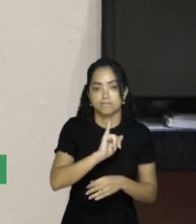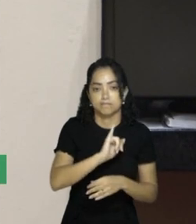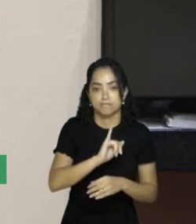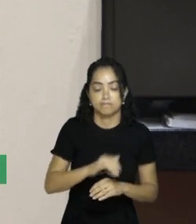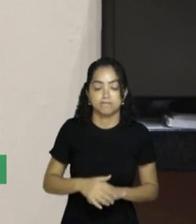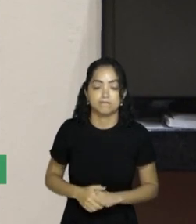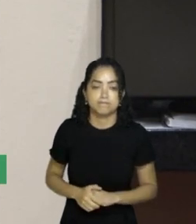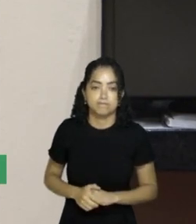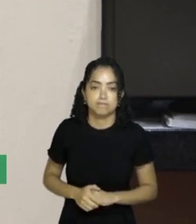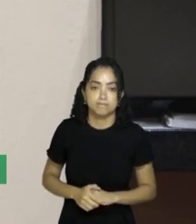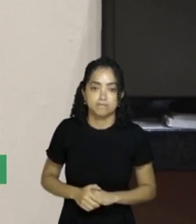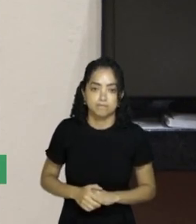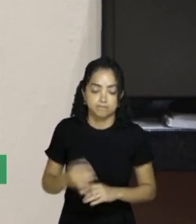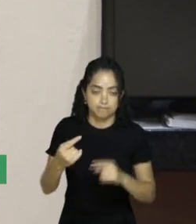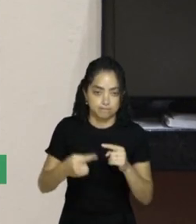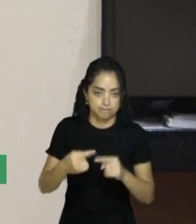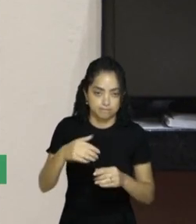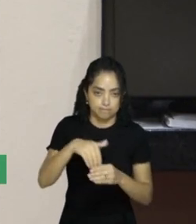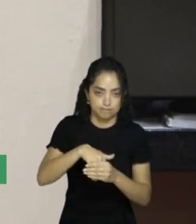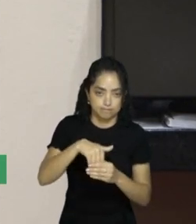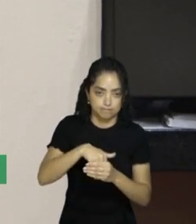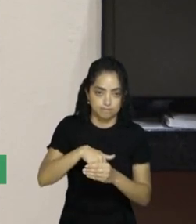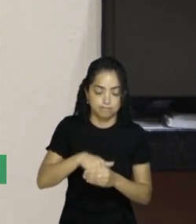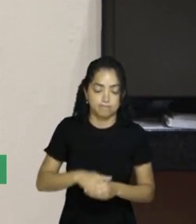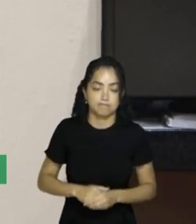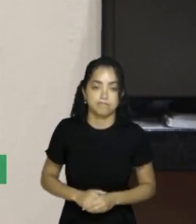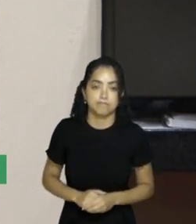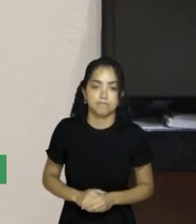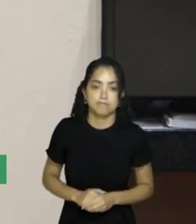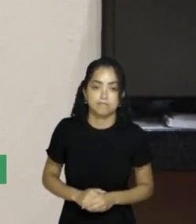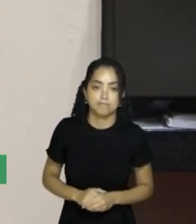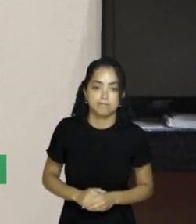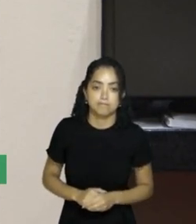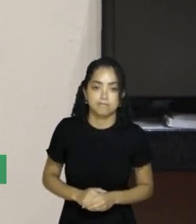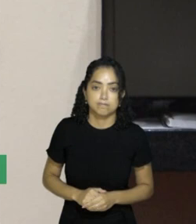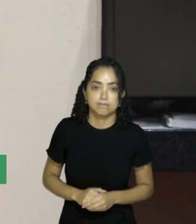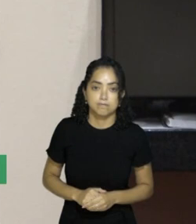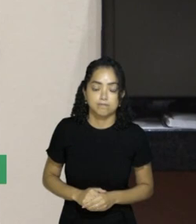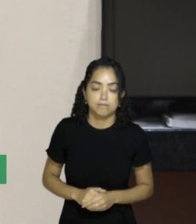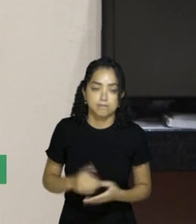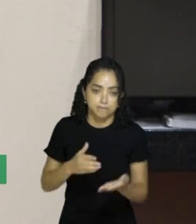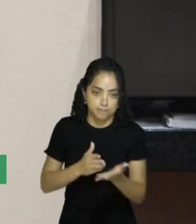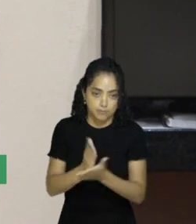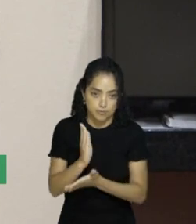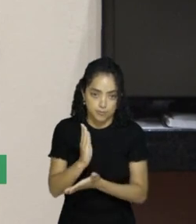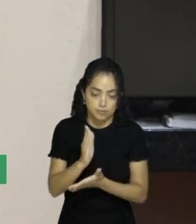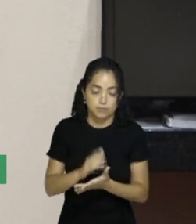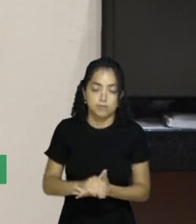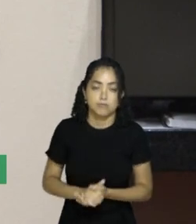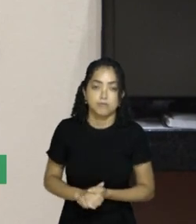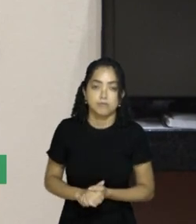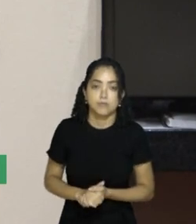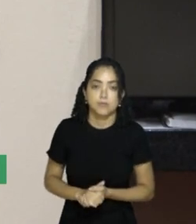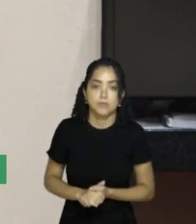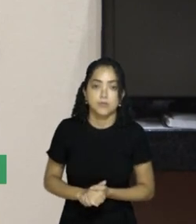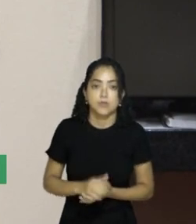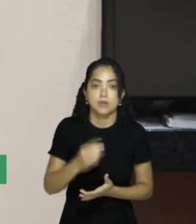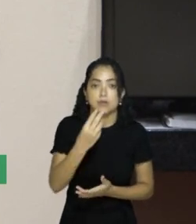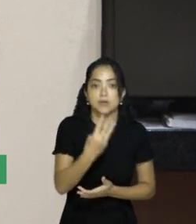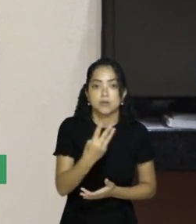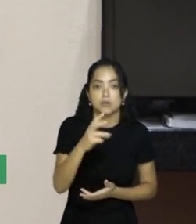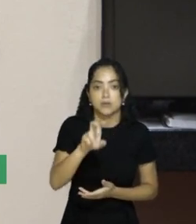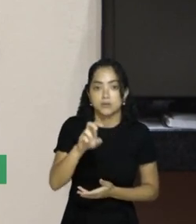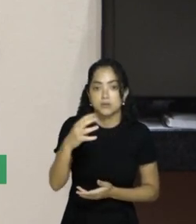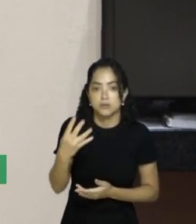tá vendo que Queira discutir a Invocação deputados que aprovam permanência como se encontra aprovado por unanimidade emoção 354